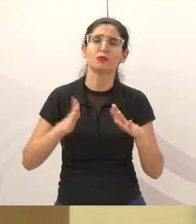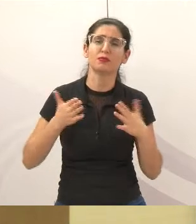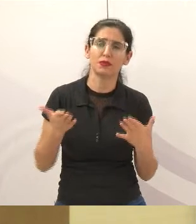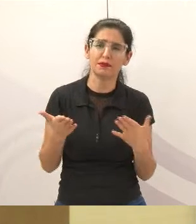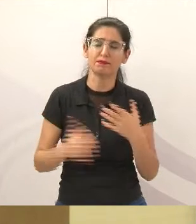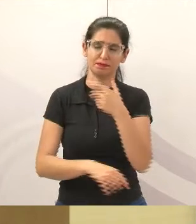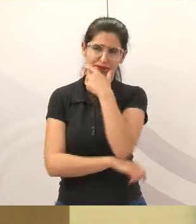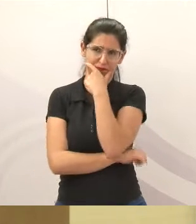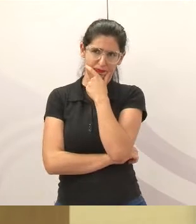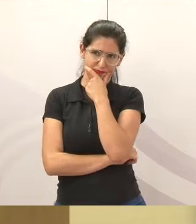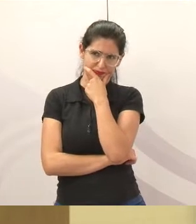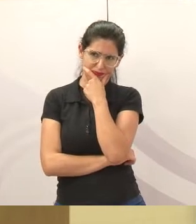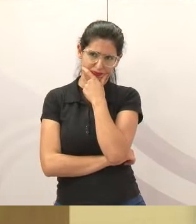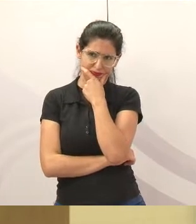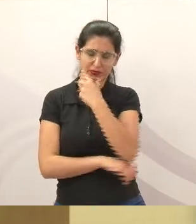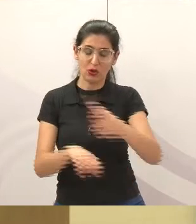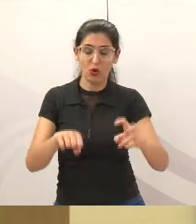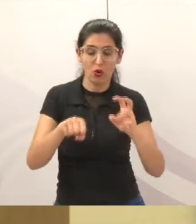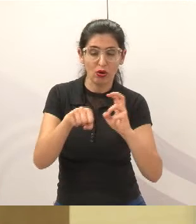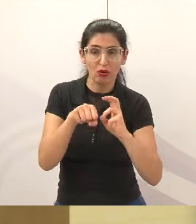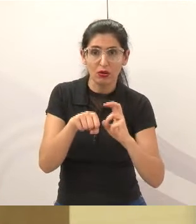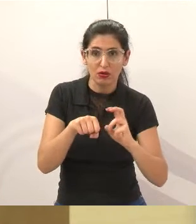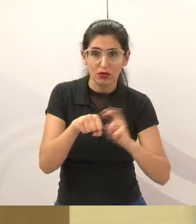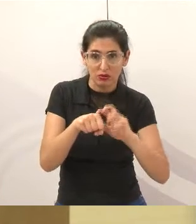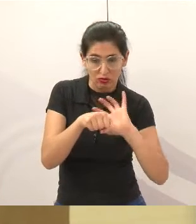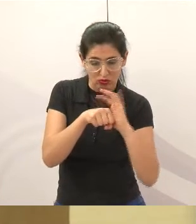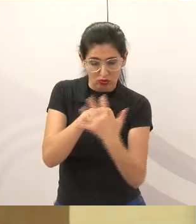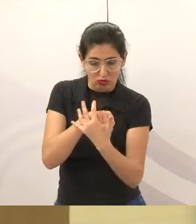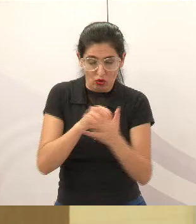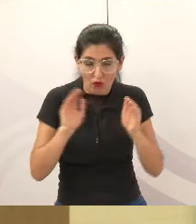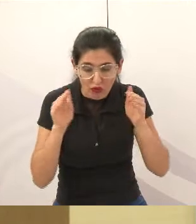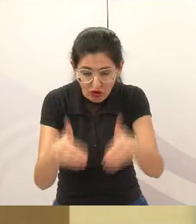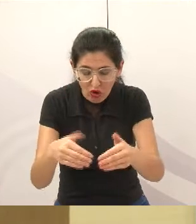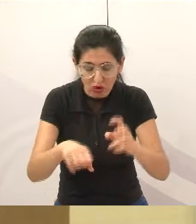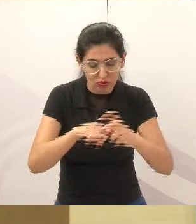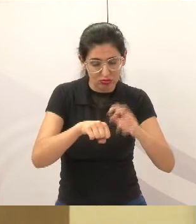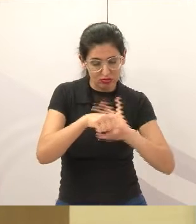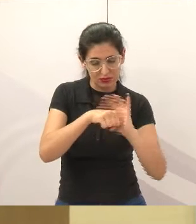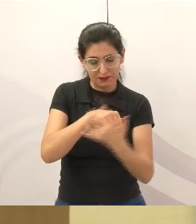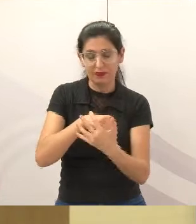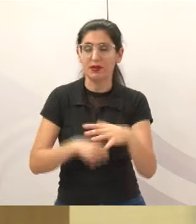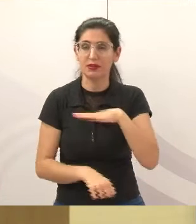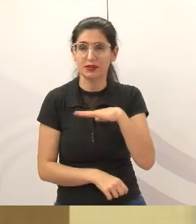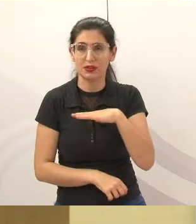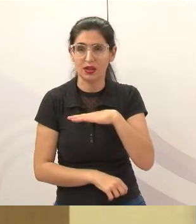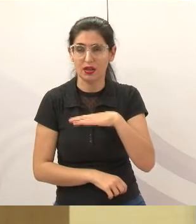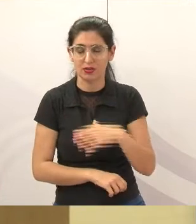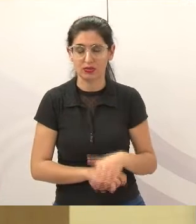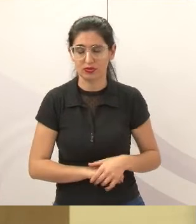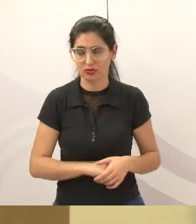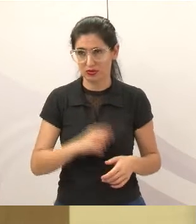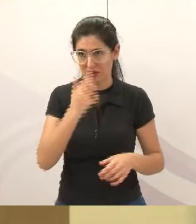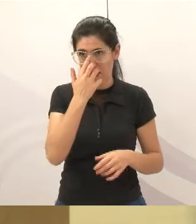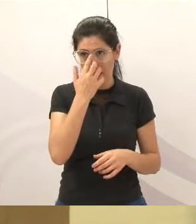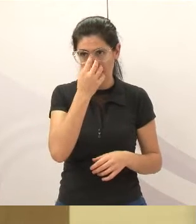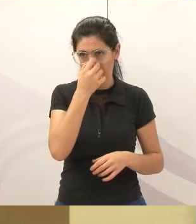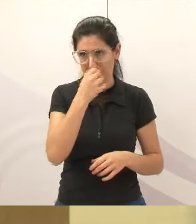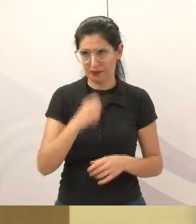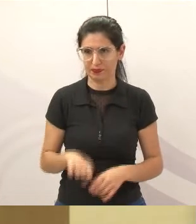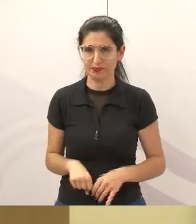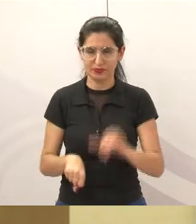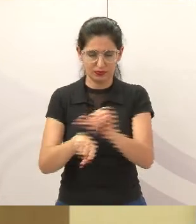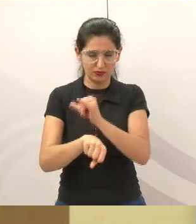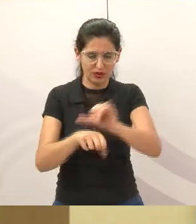respeito à Covid-19. A nossa cidade, ela está, pelas ações do